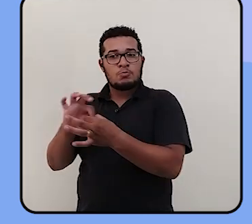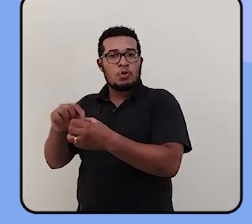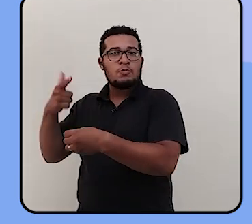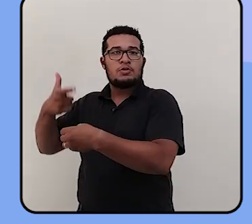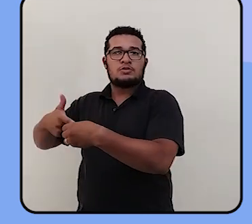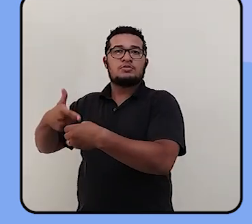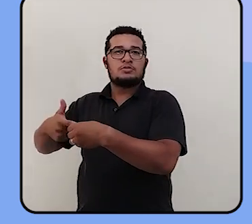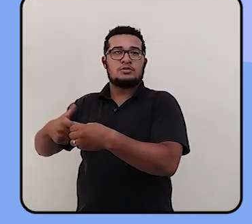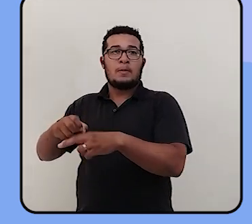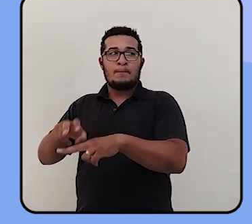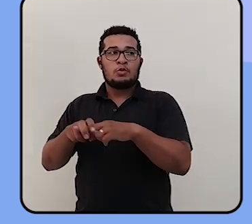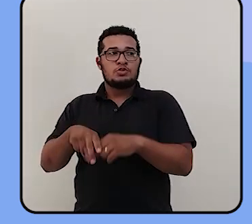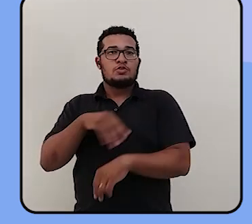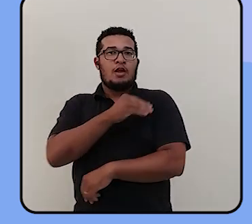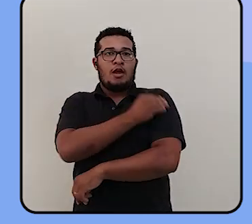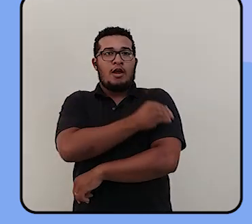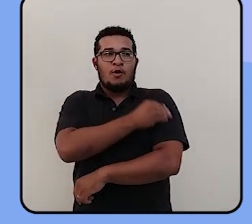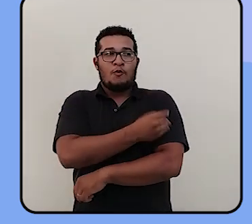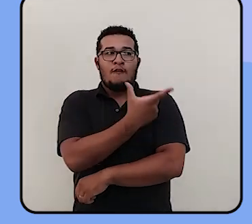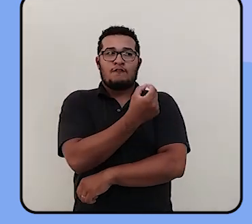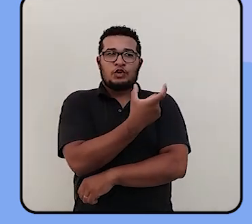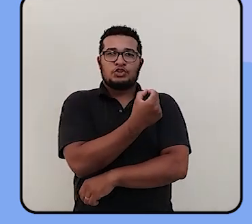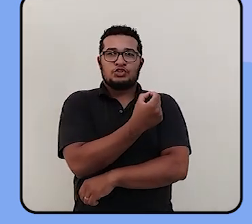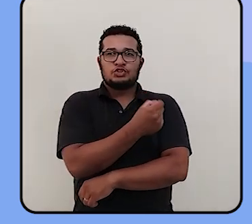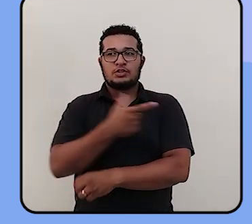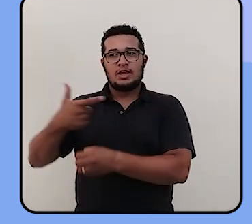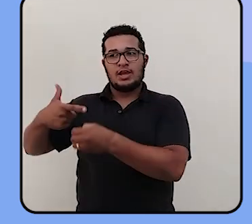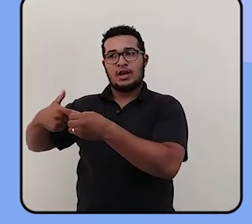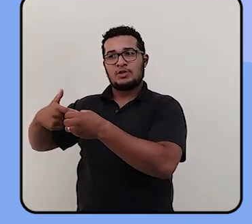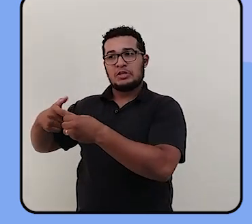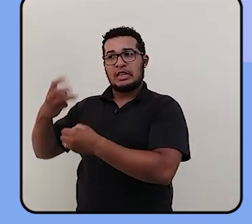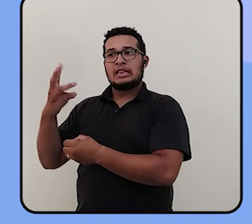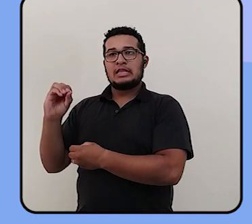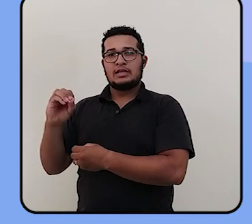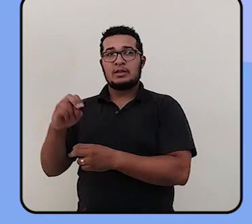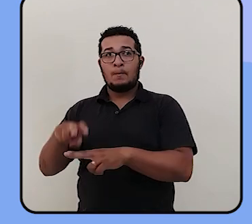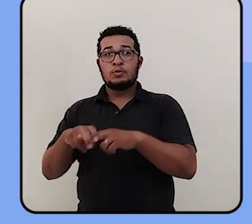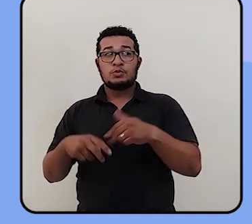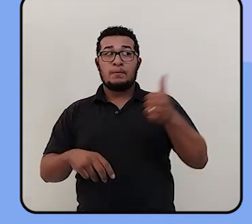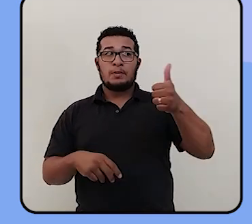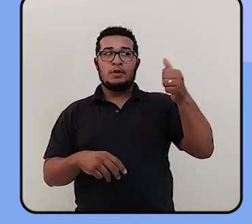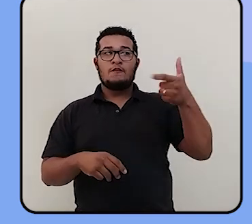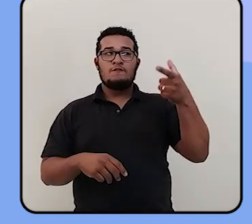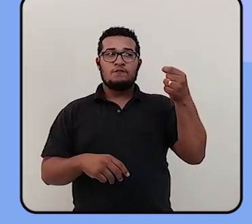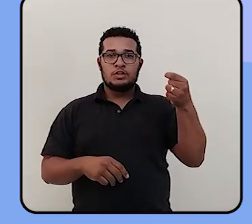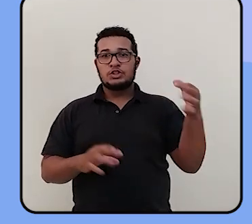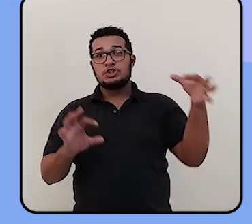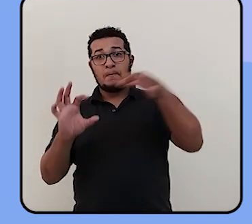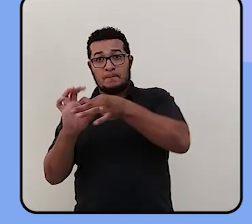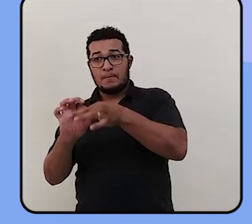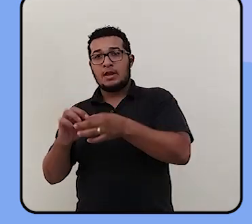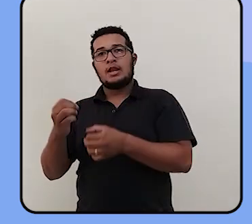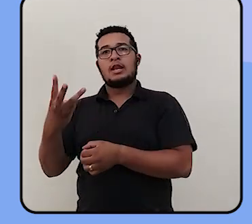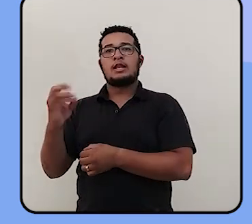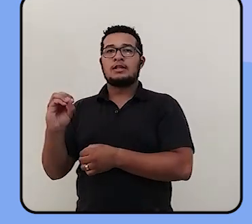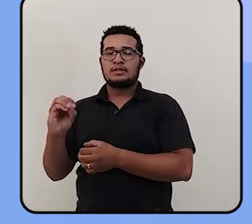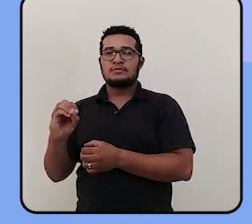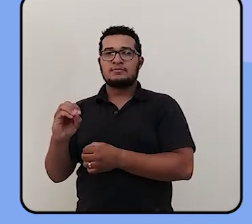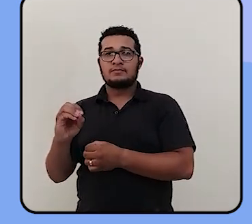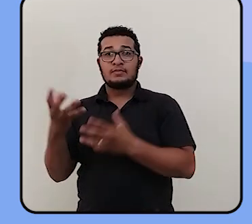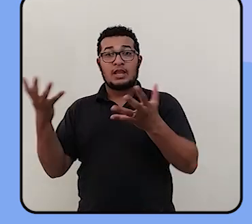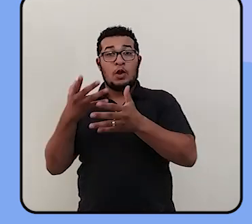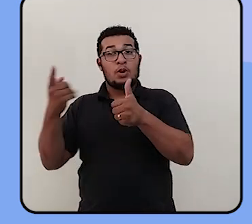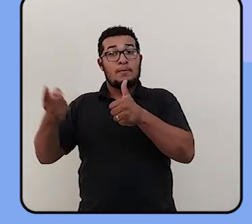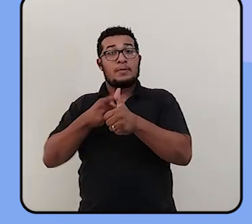Por isso, 20, que é a quantidade de álcool que vem primeiro, para 30. Nesse outro caso, nós temos aqui a primeira